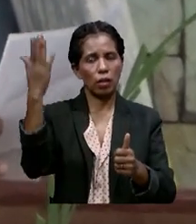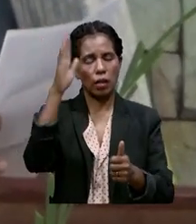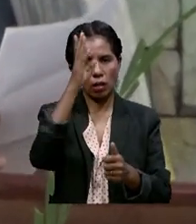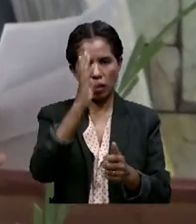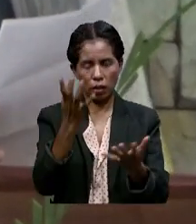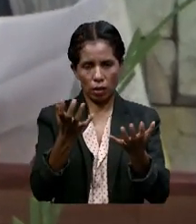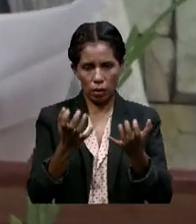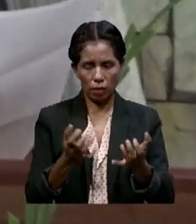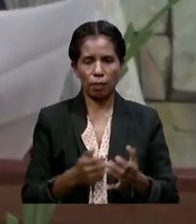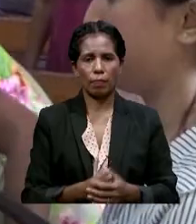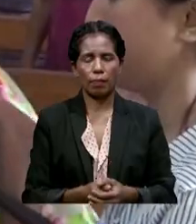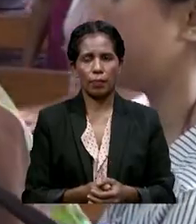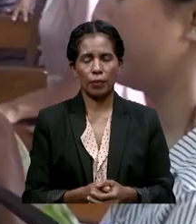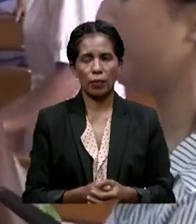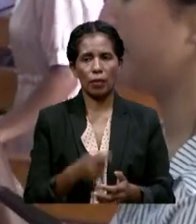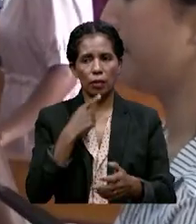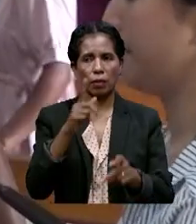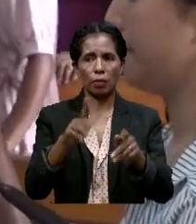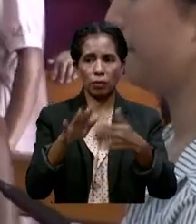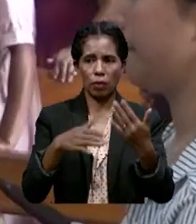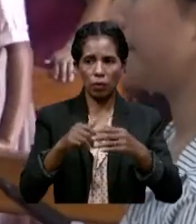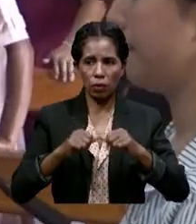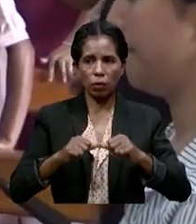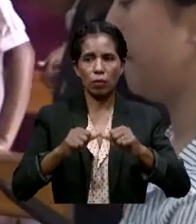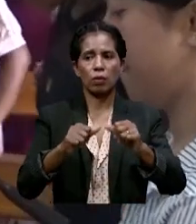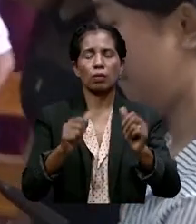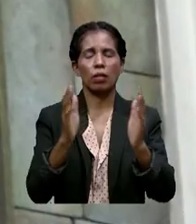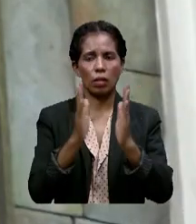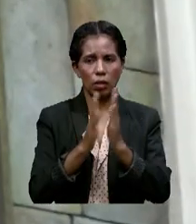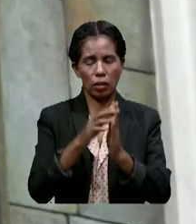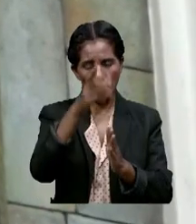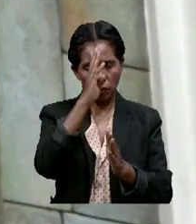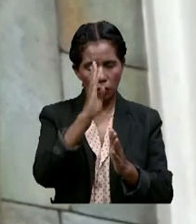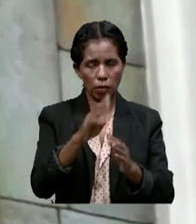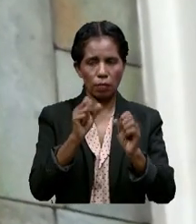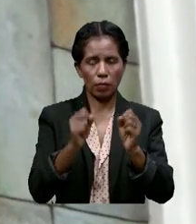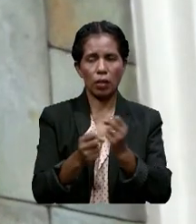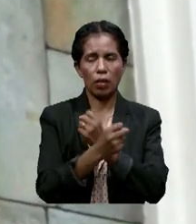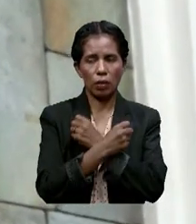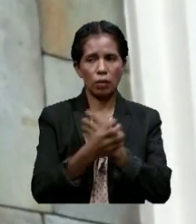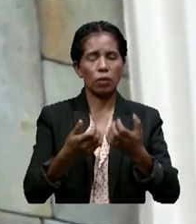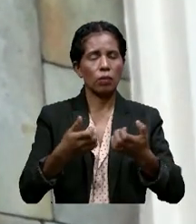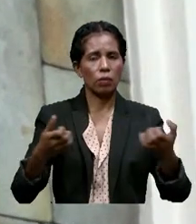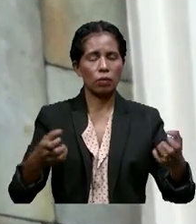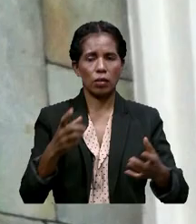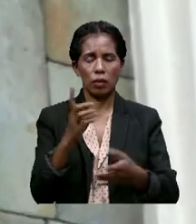Amo celebrante de Mos, encoraja Sranicir a tu continua a oração Babaroma, no nebele hadok angus e